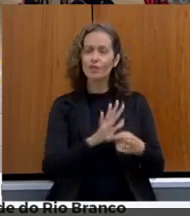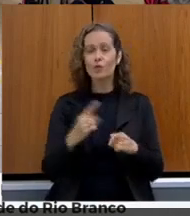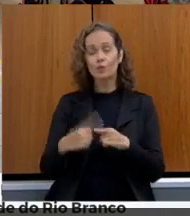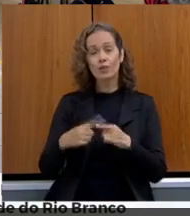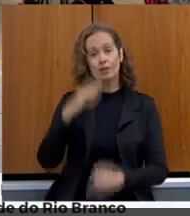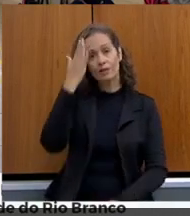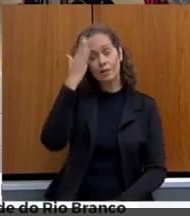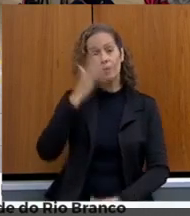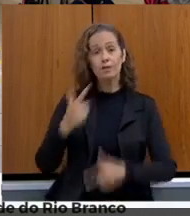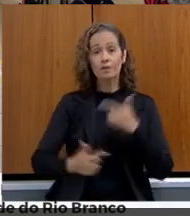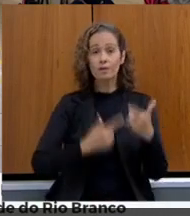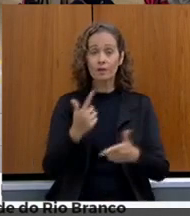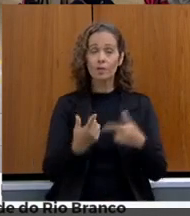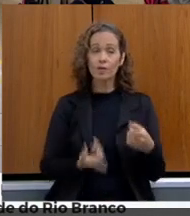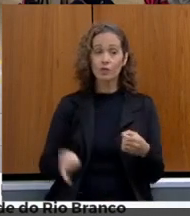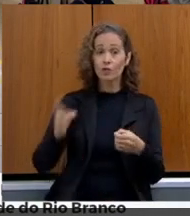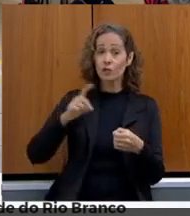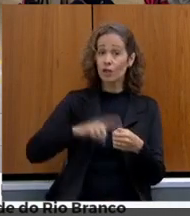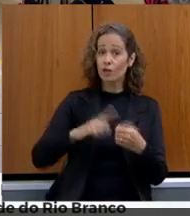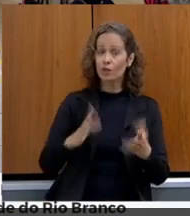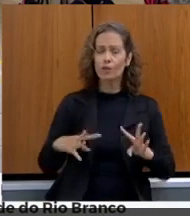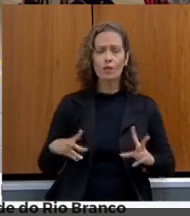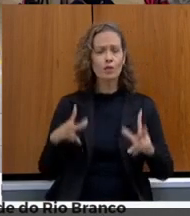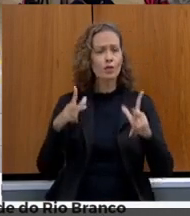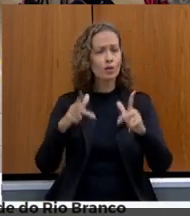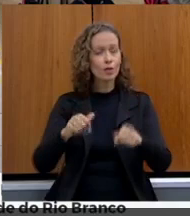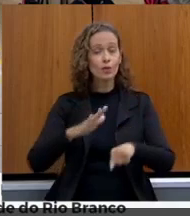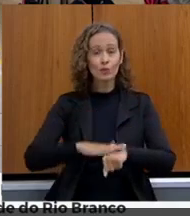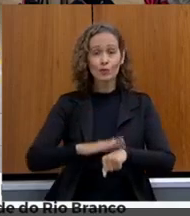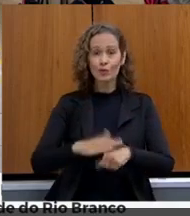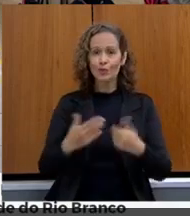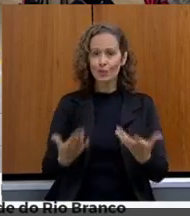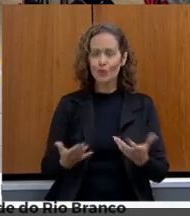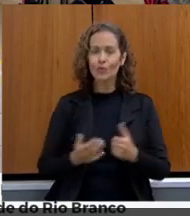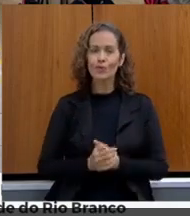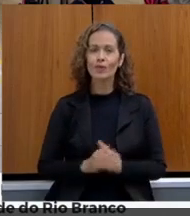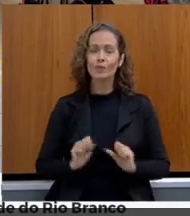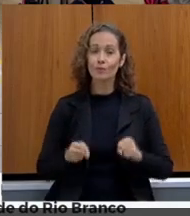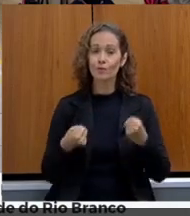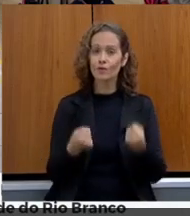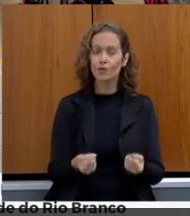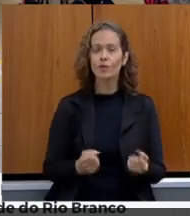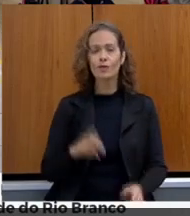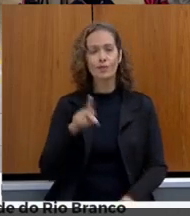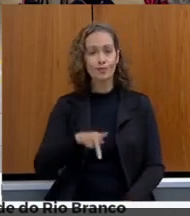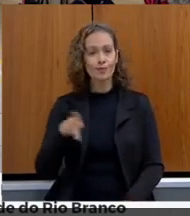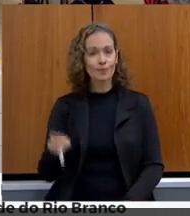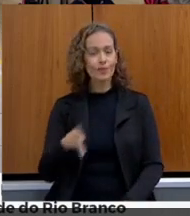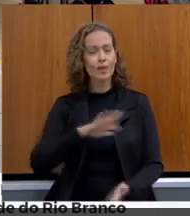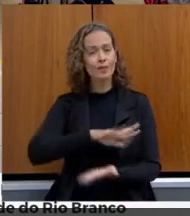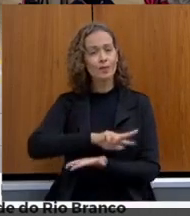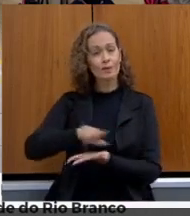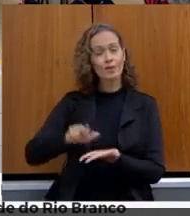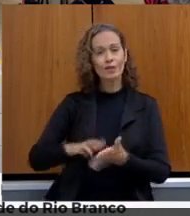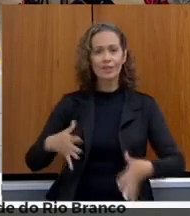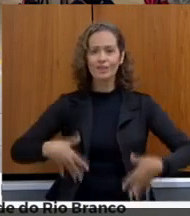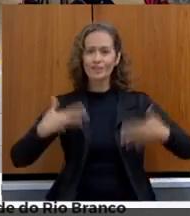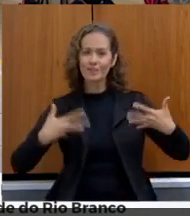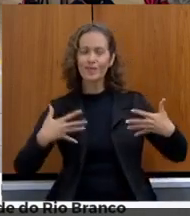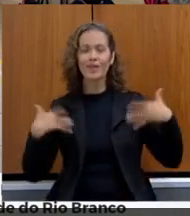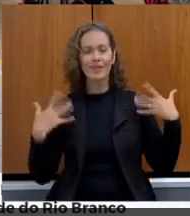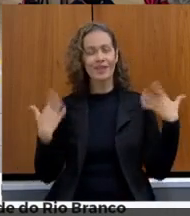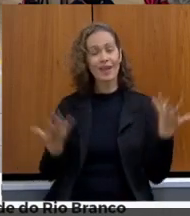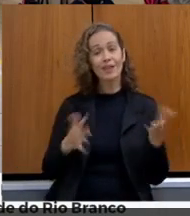sabe que esse trabalho de retomada é de todos né e de cada um então tem Professor comemorando né Essa Alegria tem